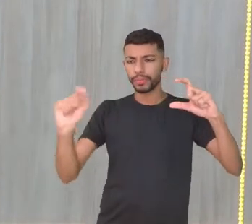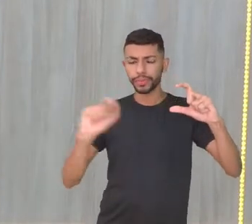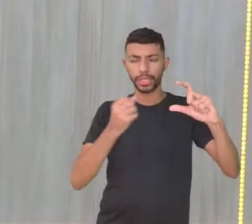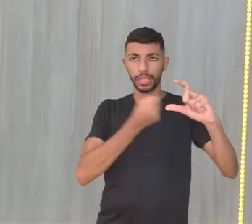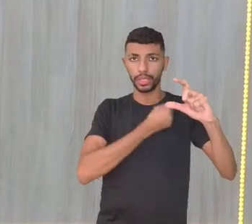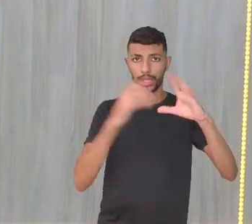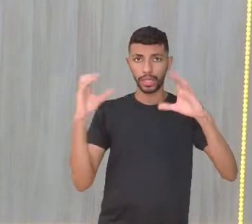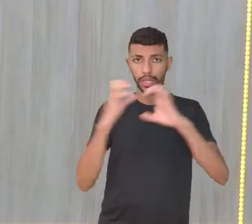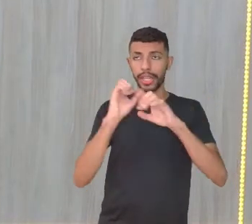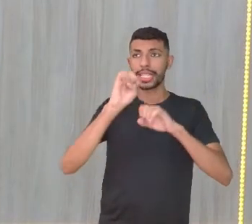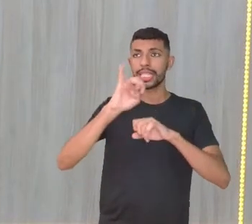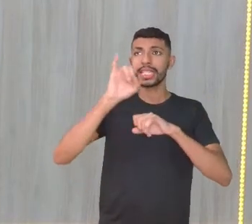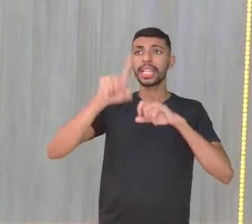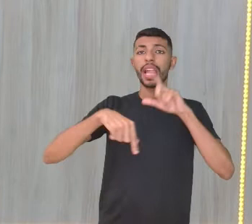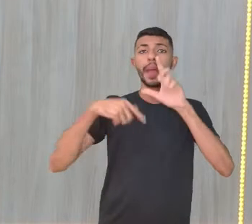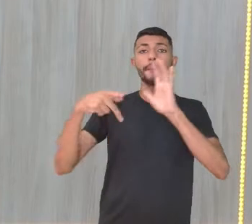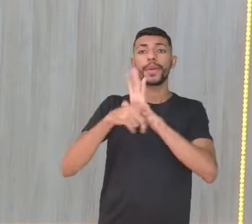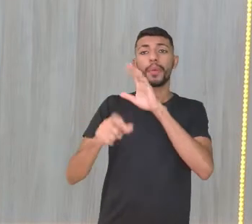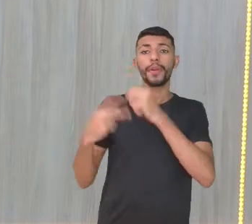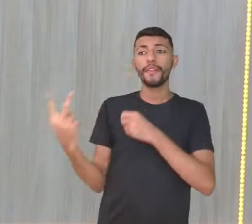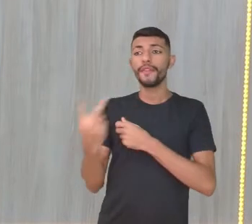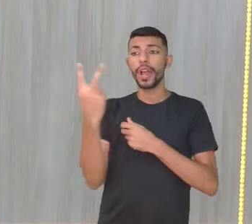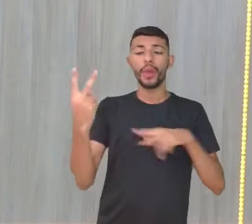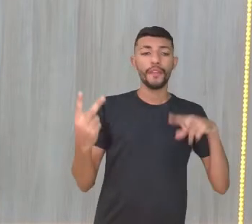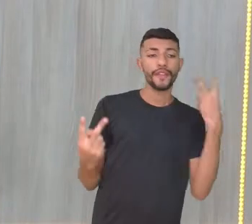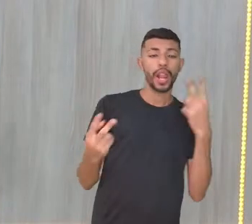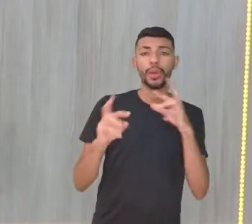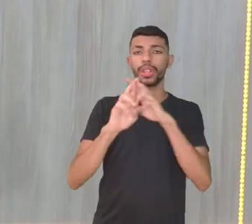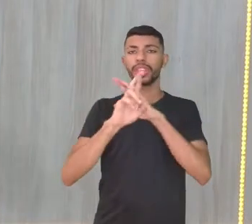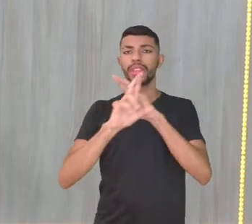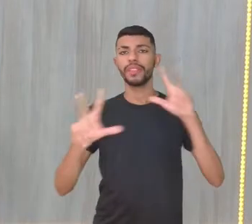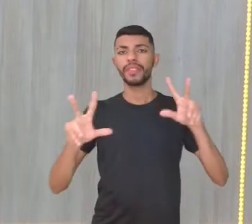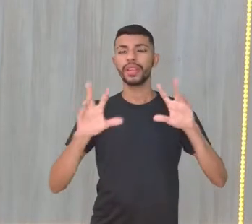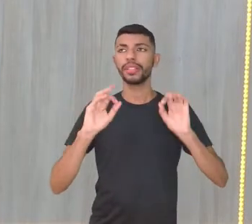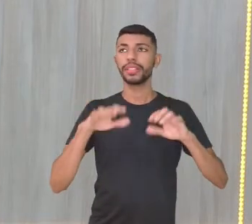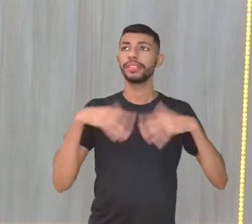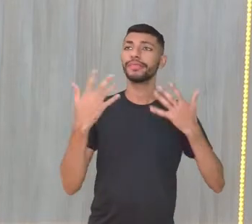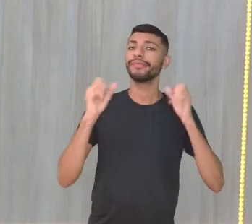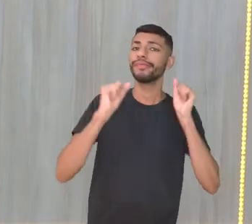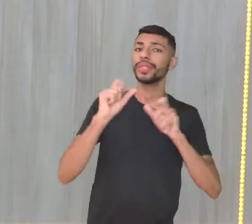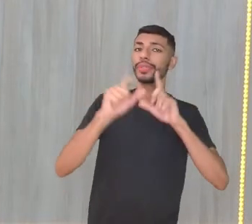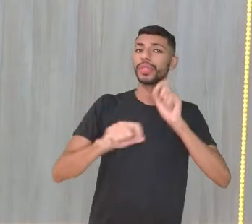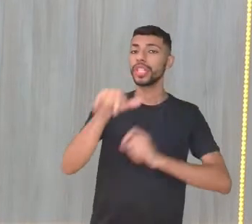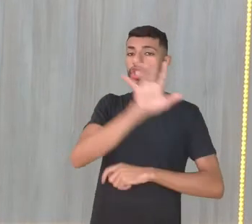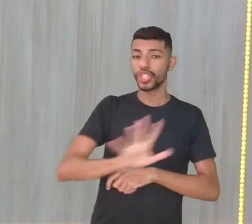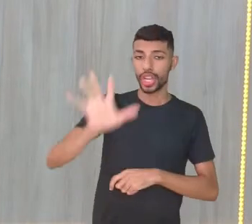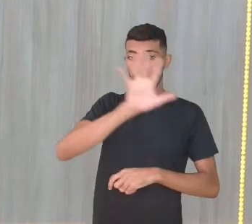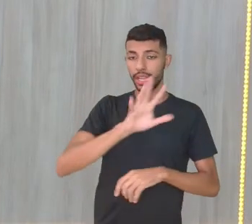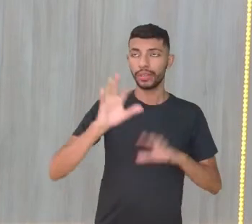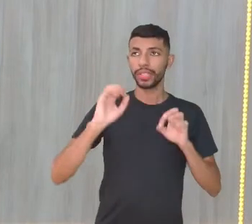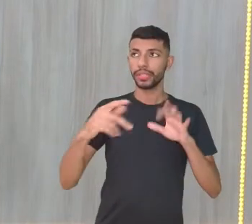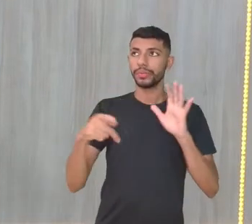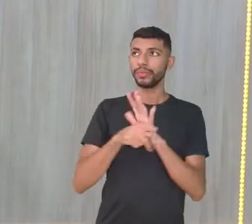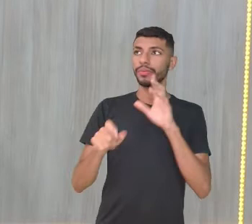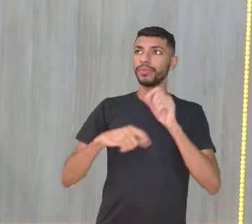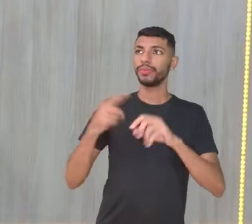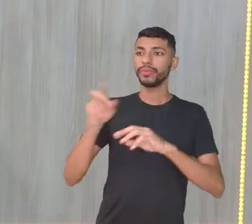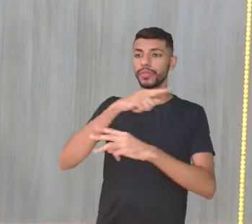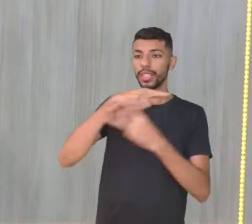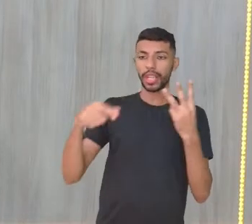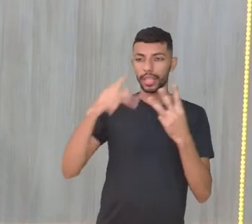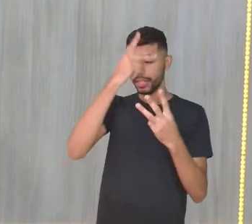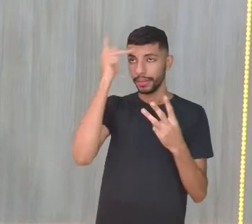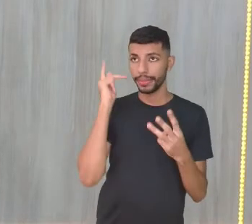diferentes? Então, eu posso escrever uma expressão geral, tá? Uma expressão para as 3